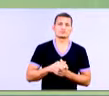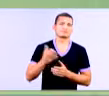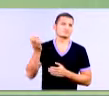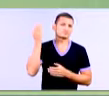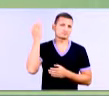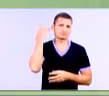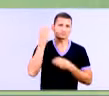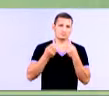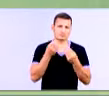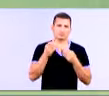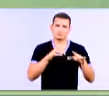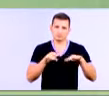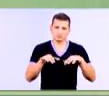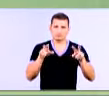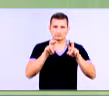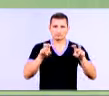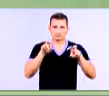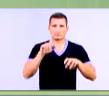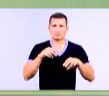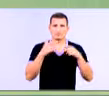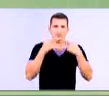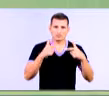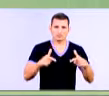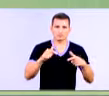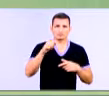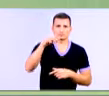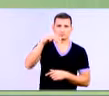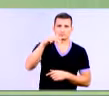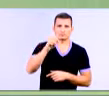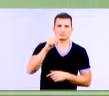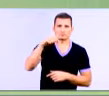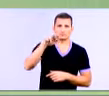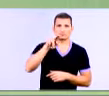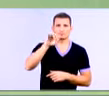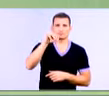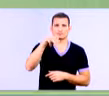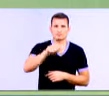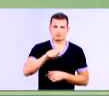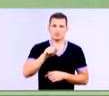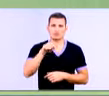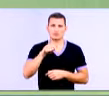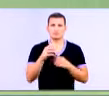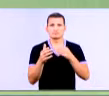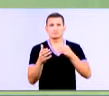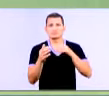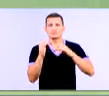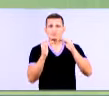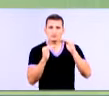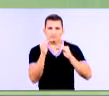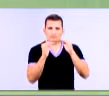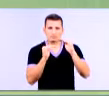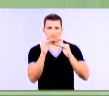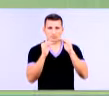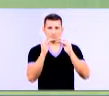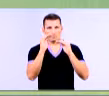em linguagem de máquina, que eram linguagens de baixo nível.